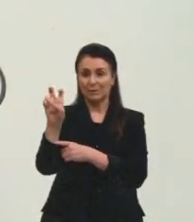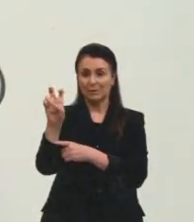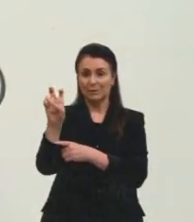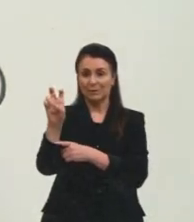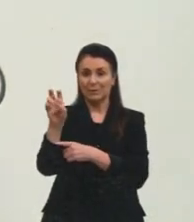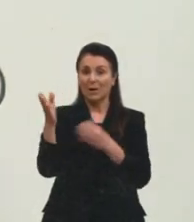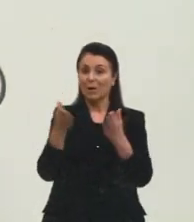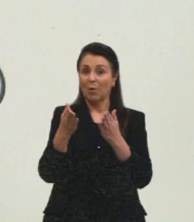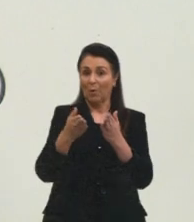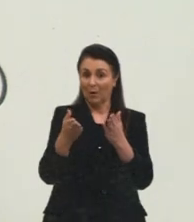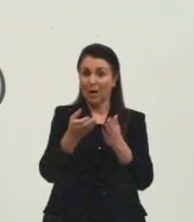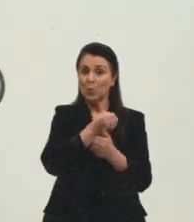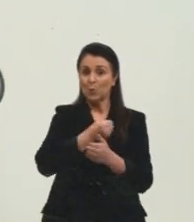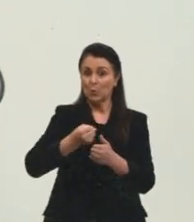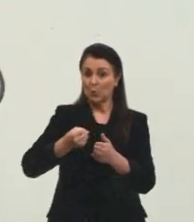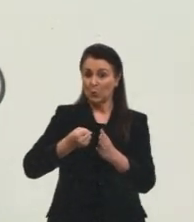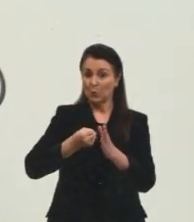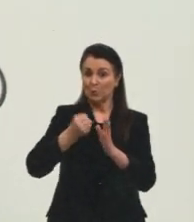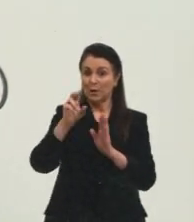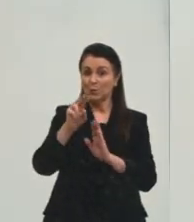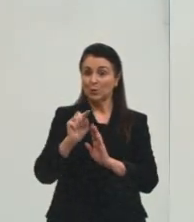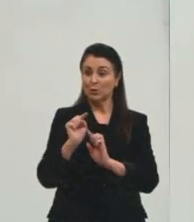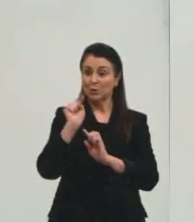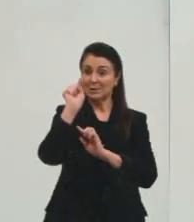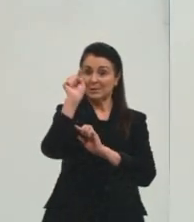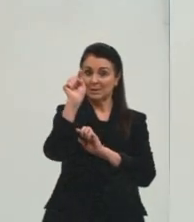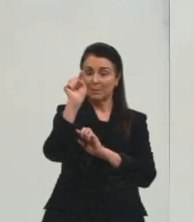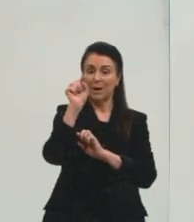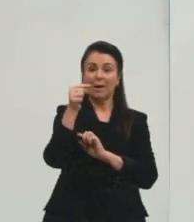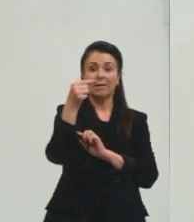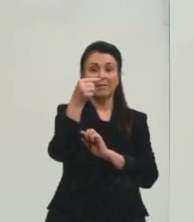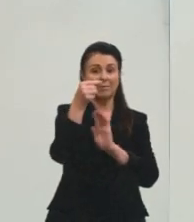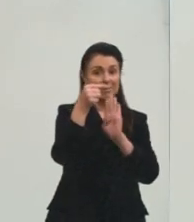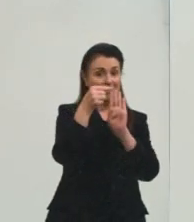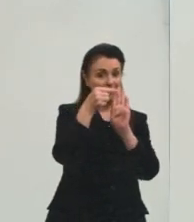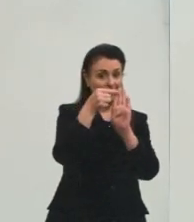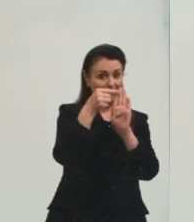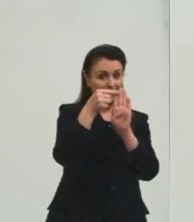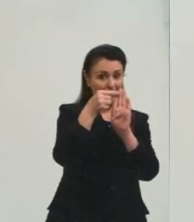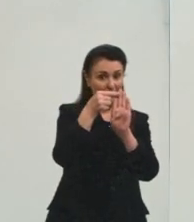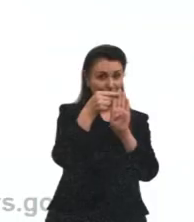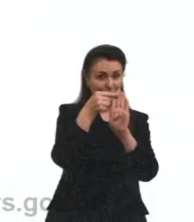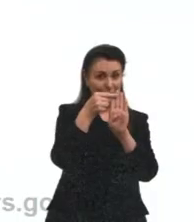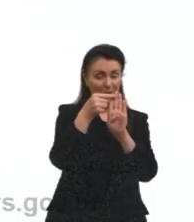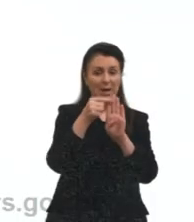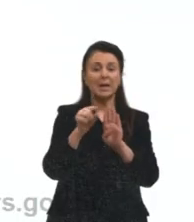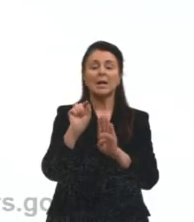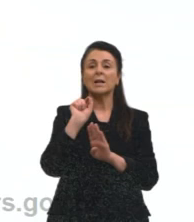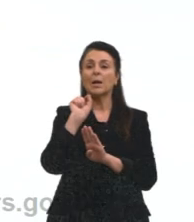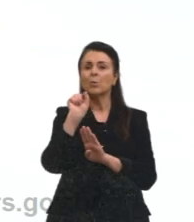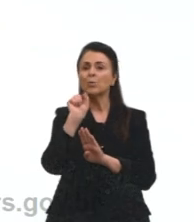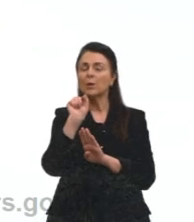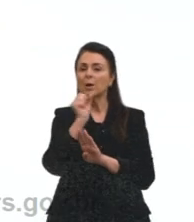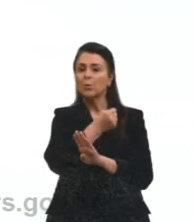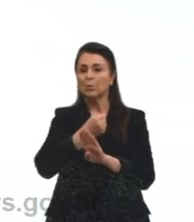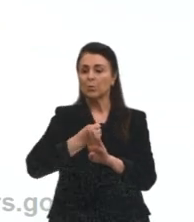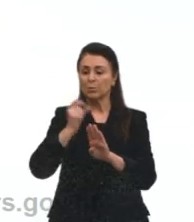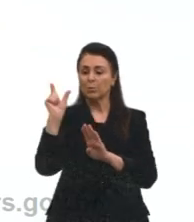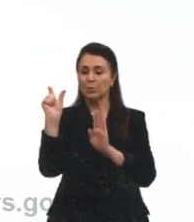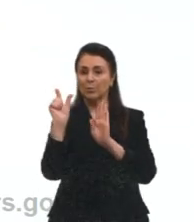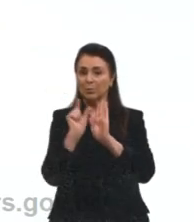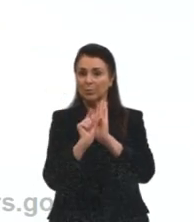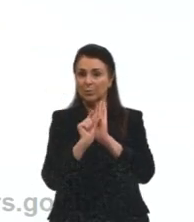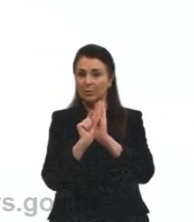expoente é negativo então a gente sabe que vai ser um número menor do que tá aqui menor do que o 1 que representa aqui na